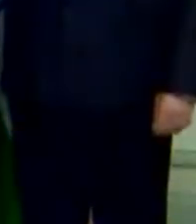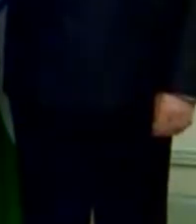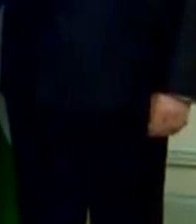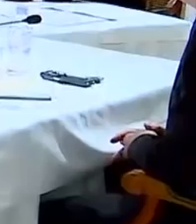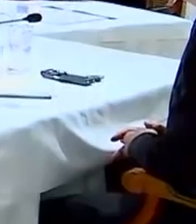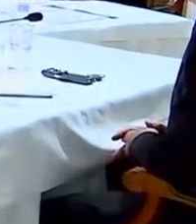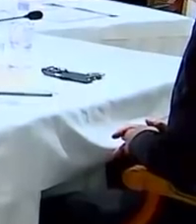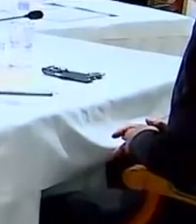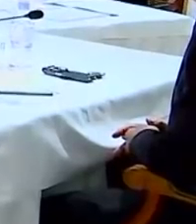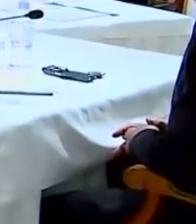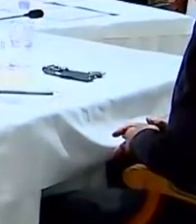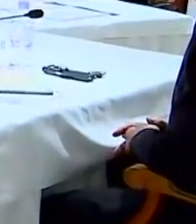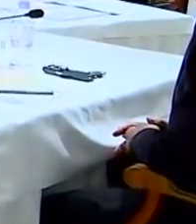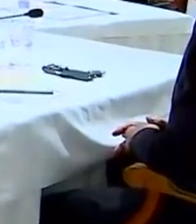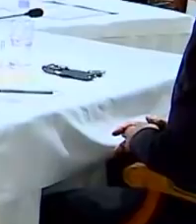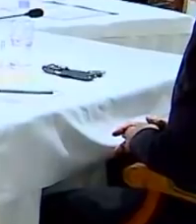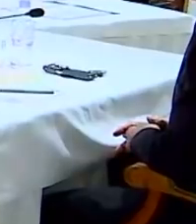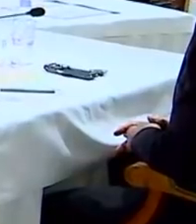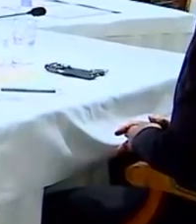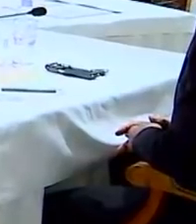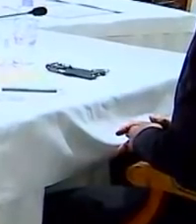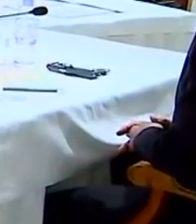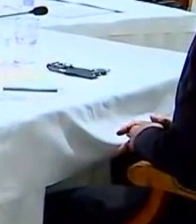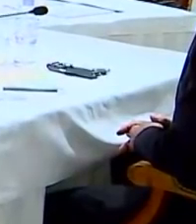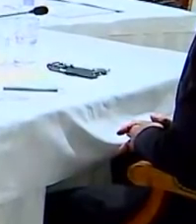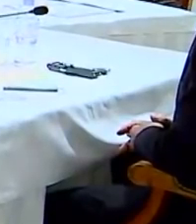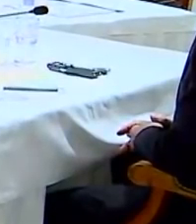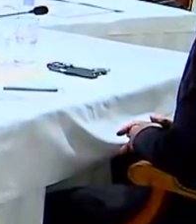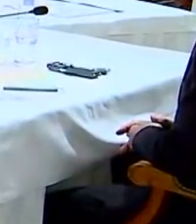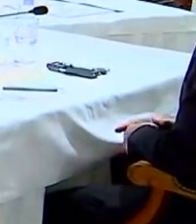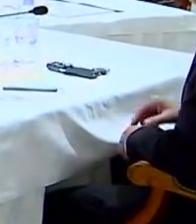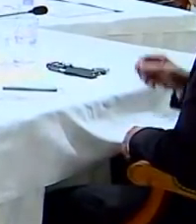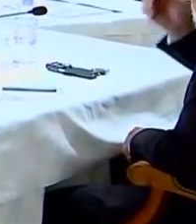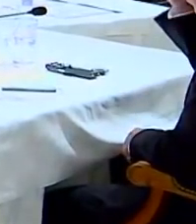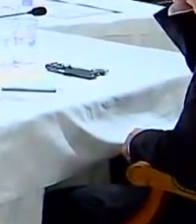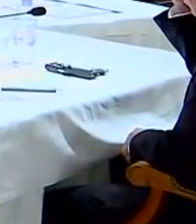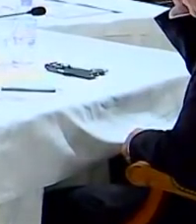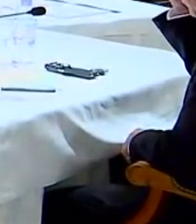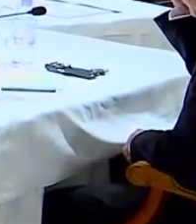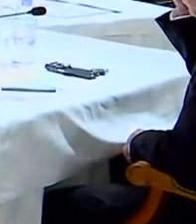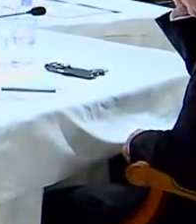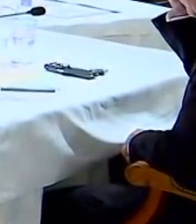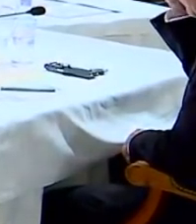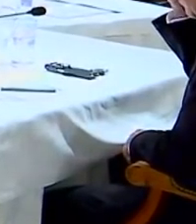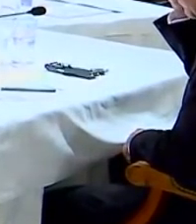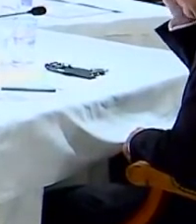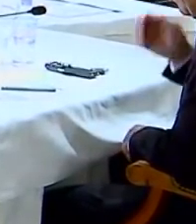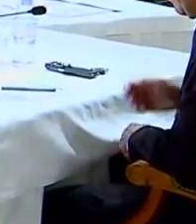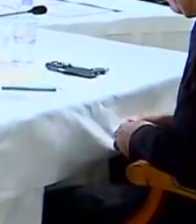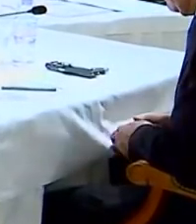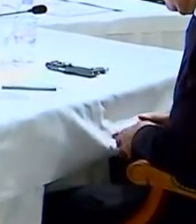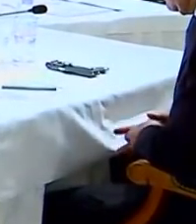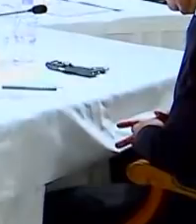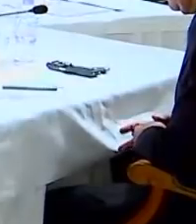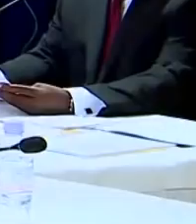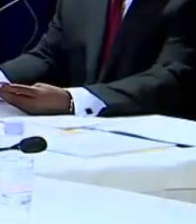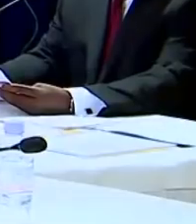brics um dos assuntos em destaque no encontro foi o banco de desenvolvimento que financia projetos de